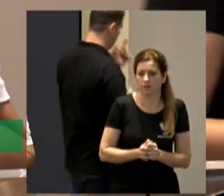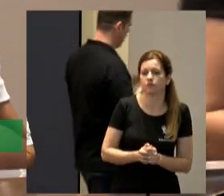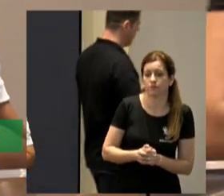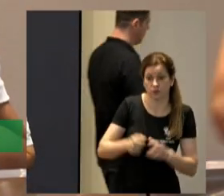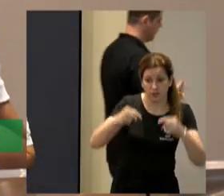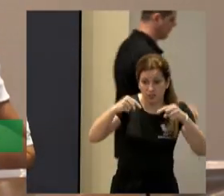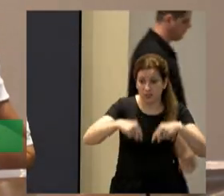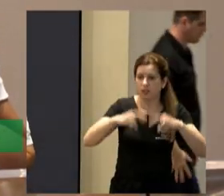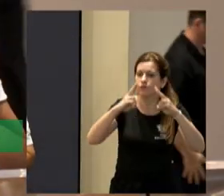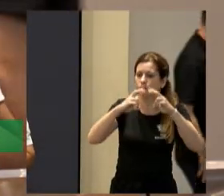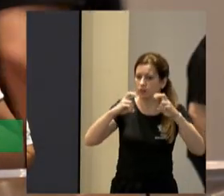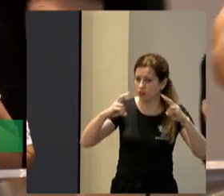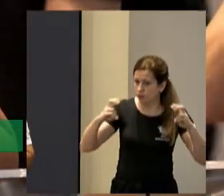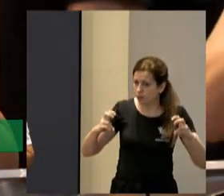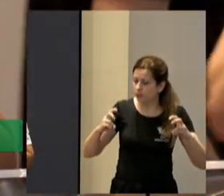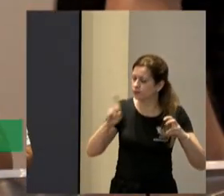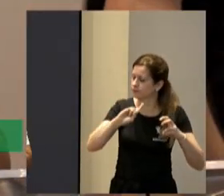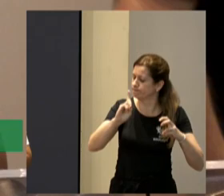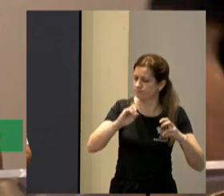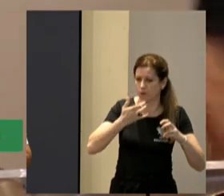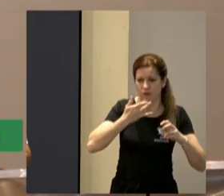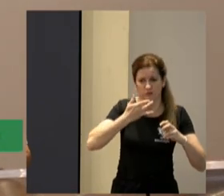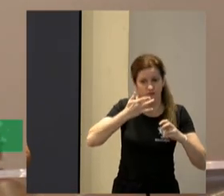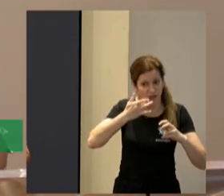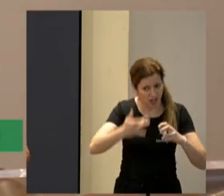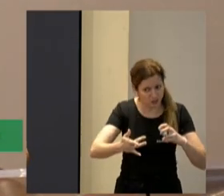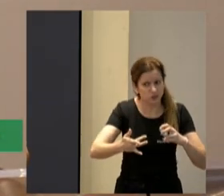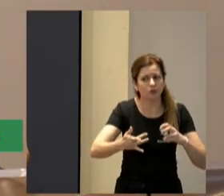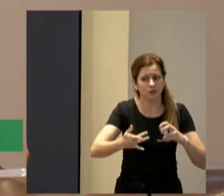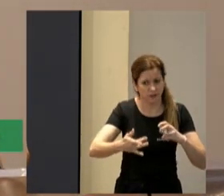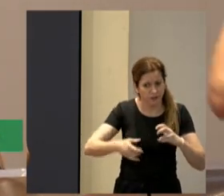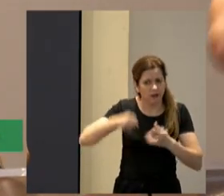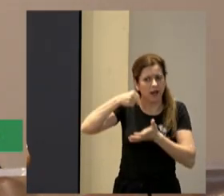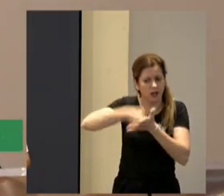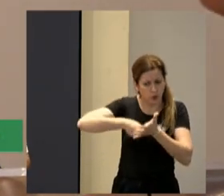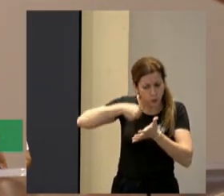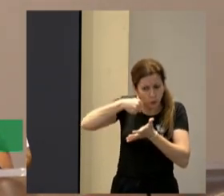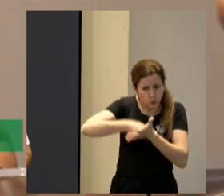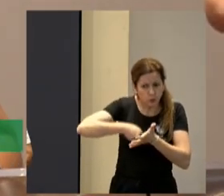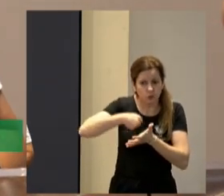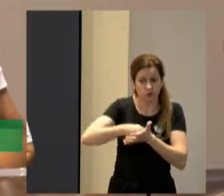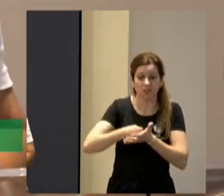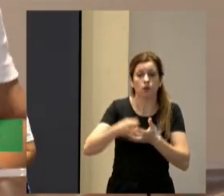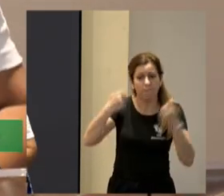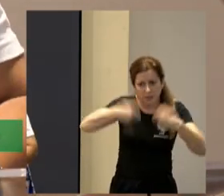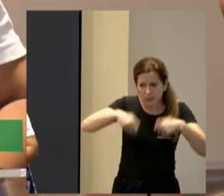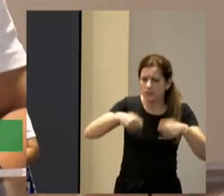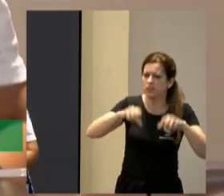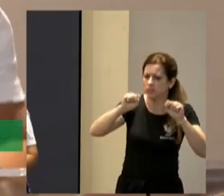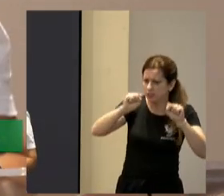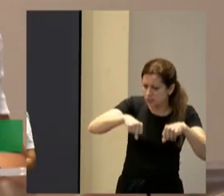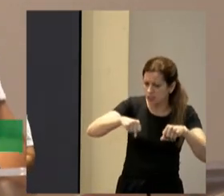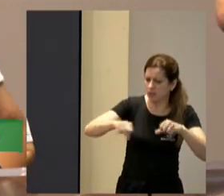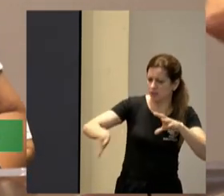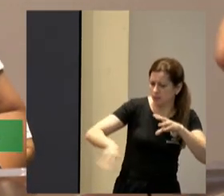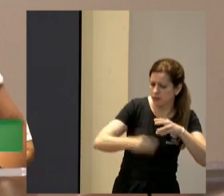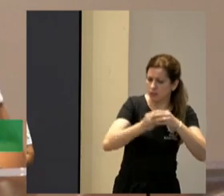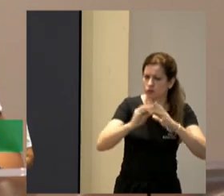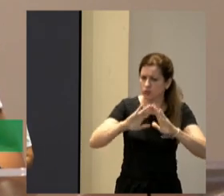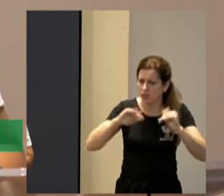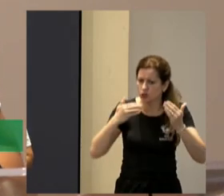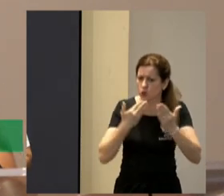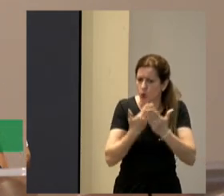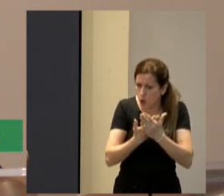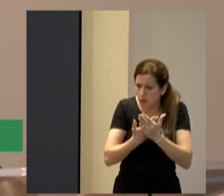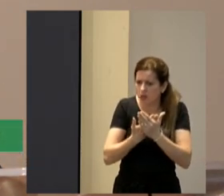cátedra. Nós não queremos discutir fundamentalismos nenhum na escola, nem preto, nem branco, nem amarelo, nem